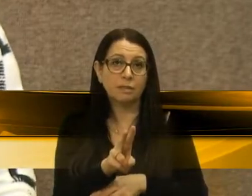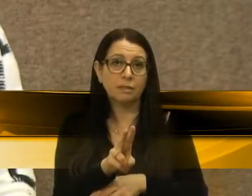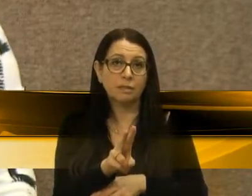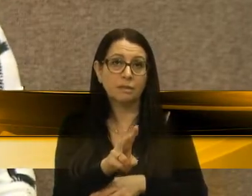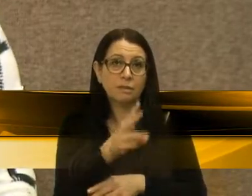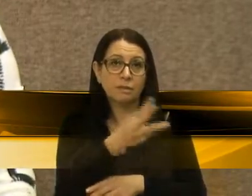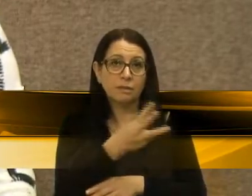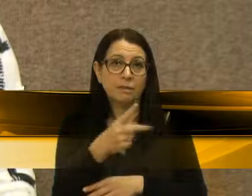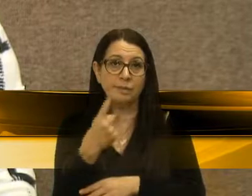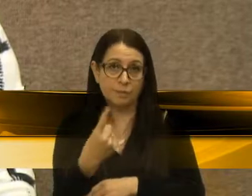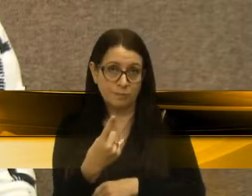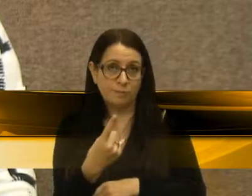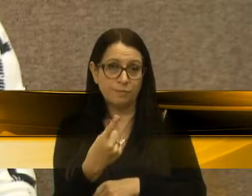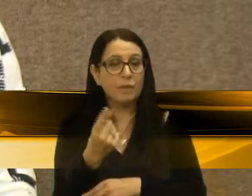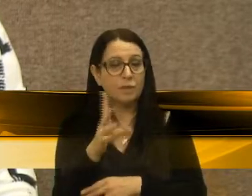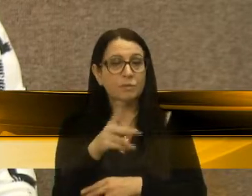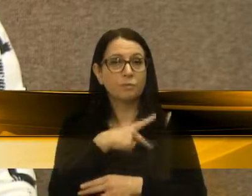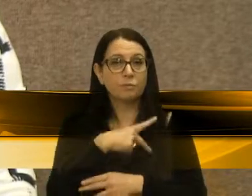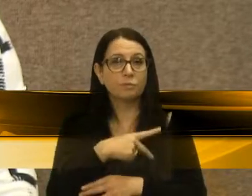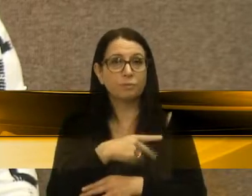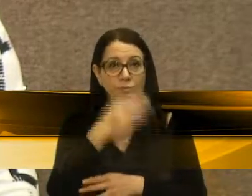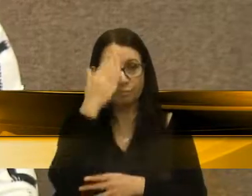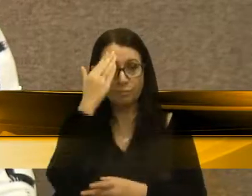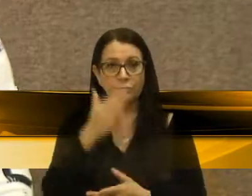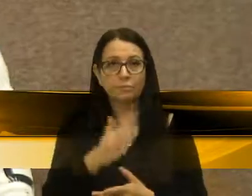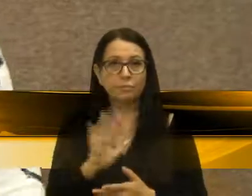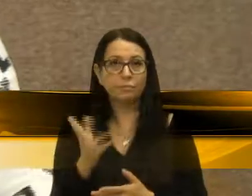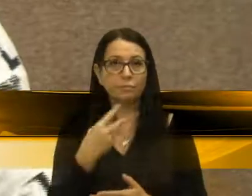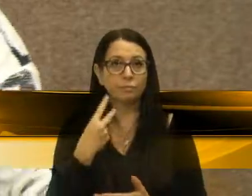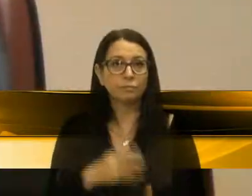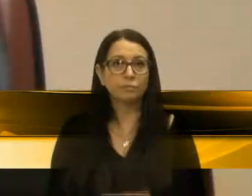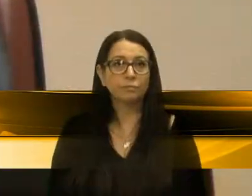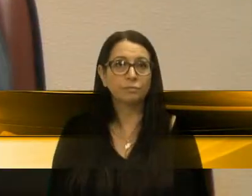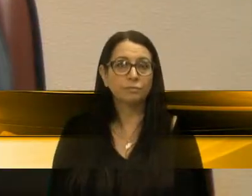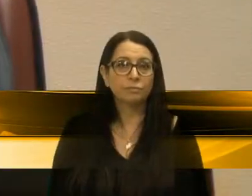331. Era isso, seu presidente, e muito obrigada a todos. Ok.